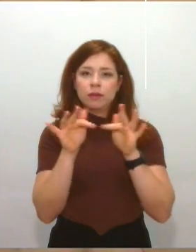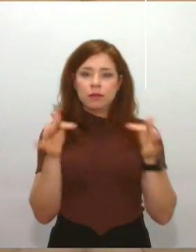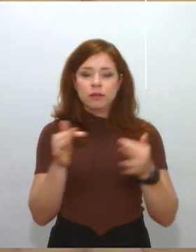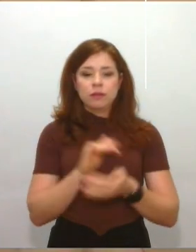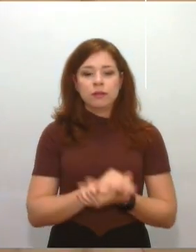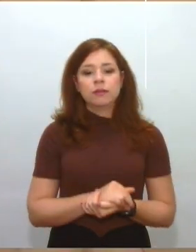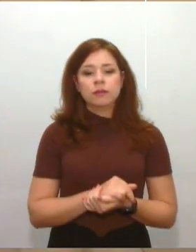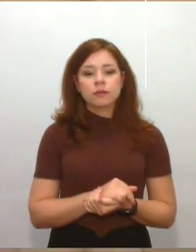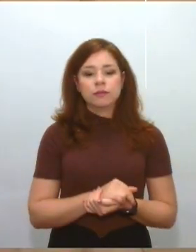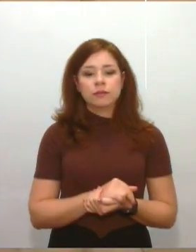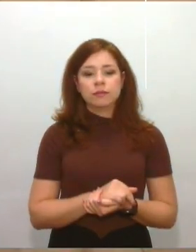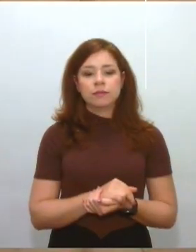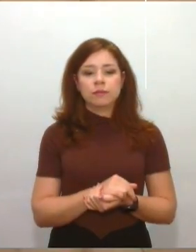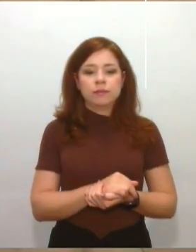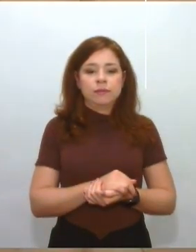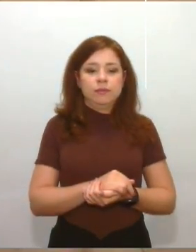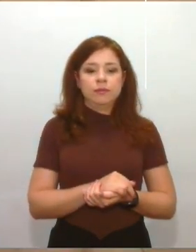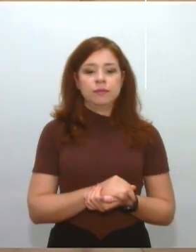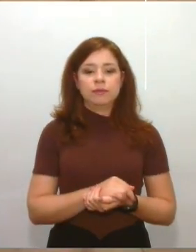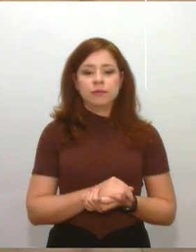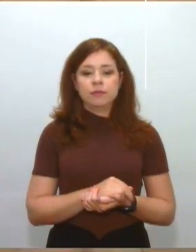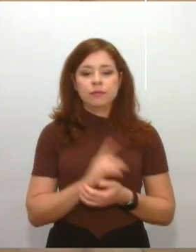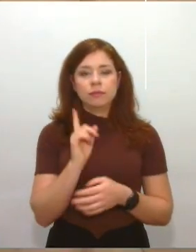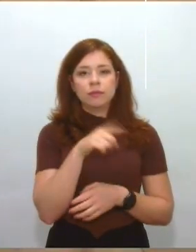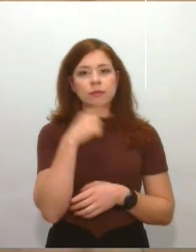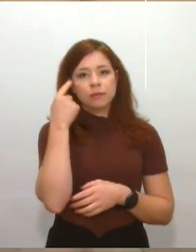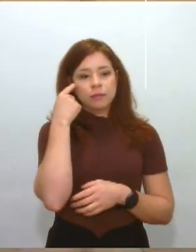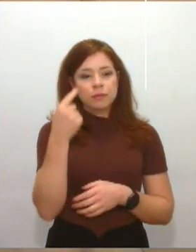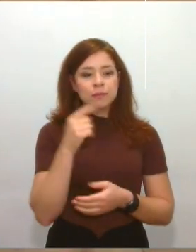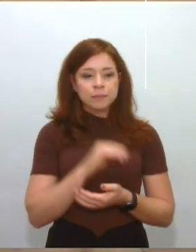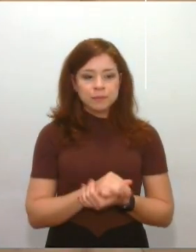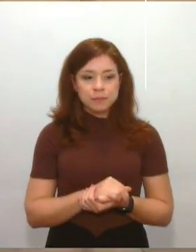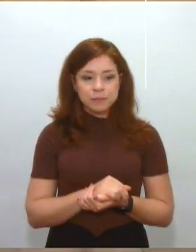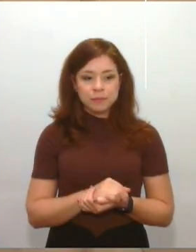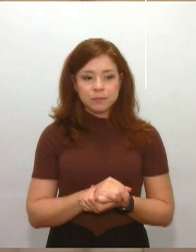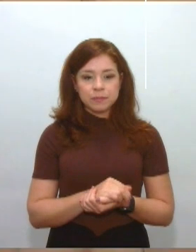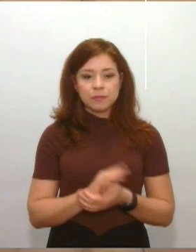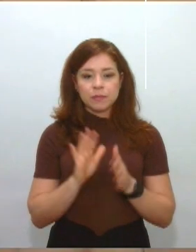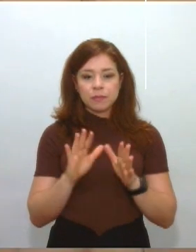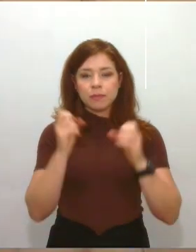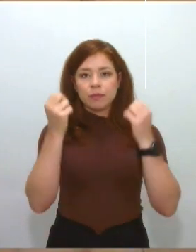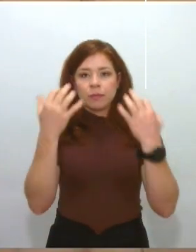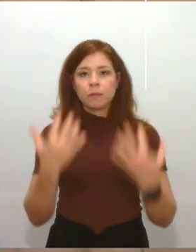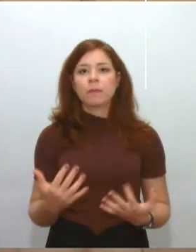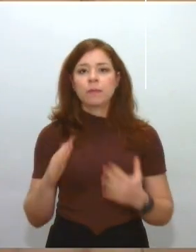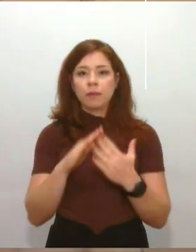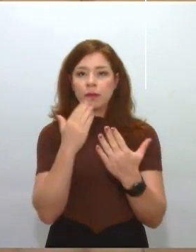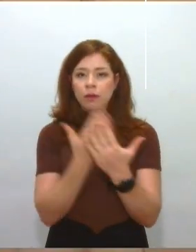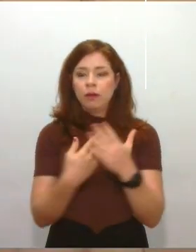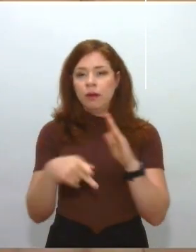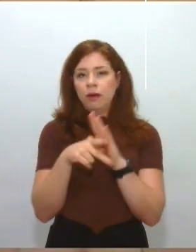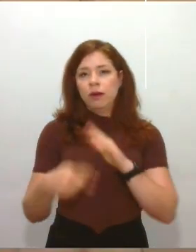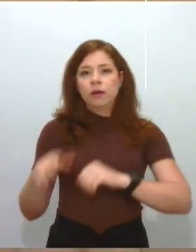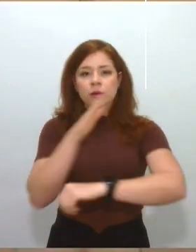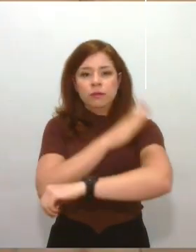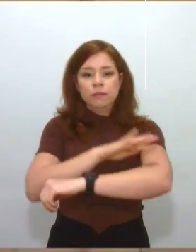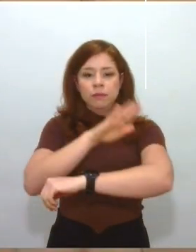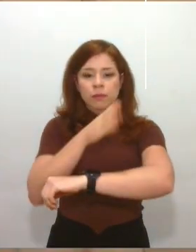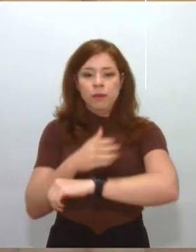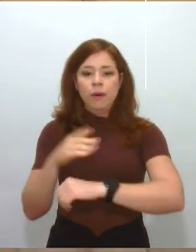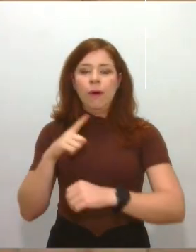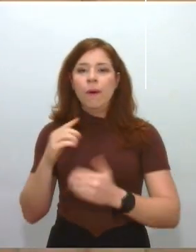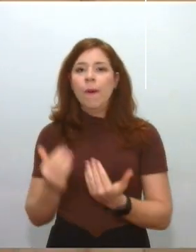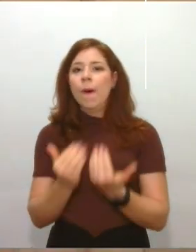sua nomenclatura. Né? A gente está falando de uma fanfarra escolar aqui da cidade de Propriá, que é responsável por